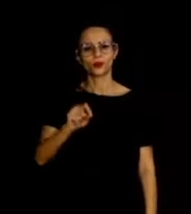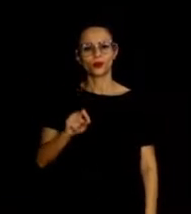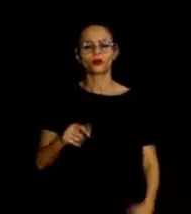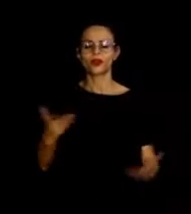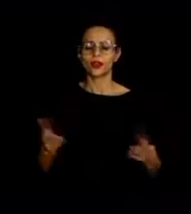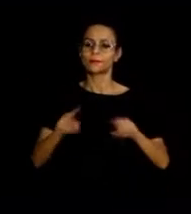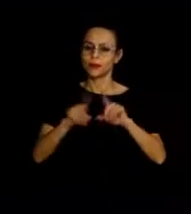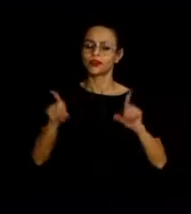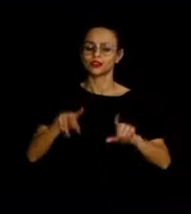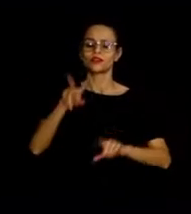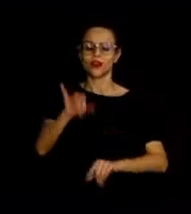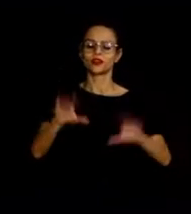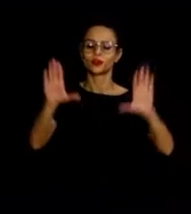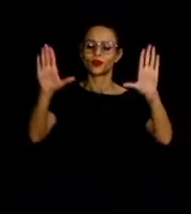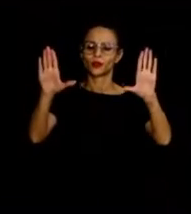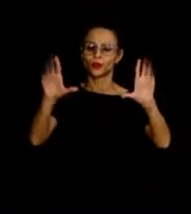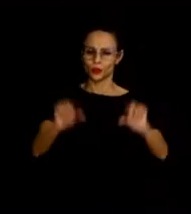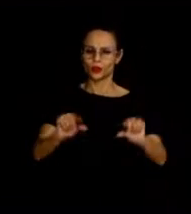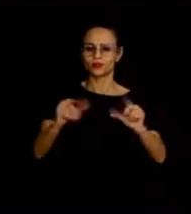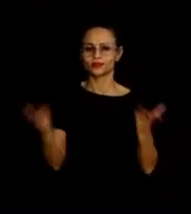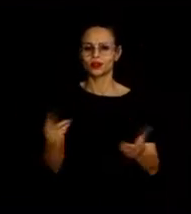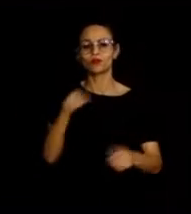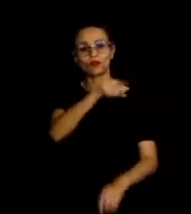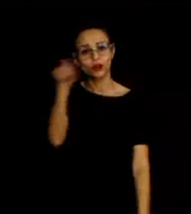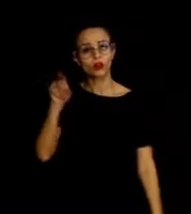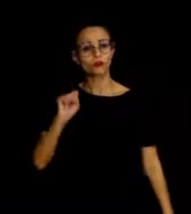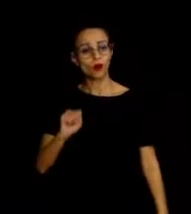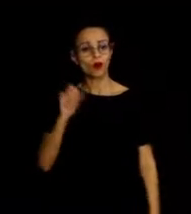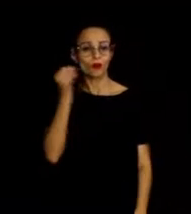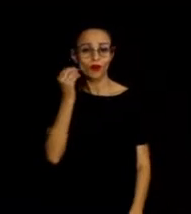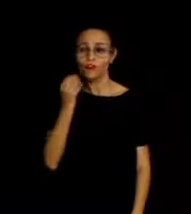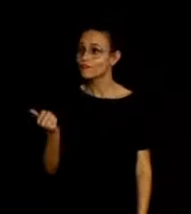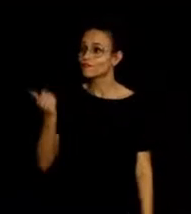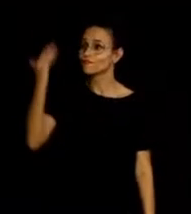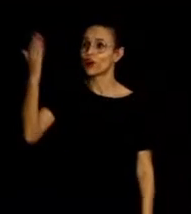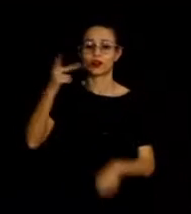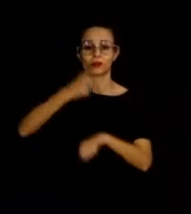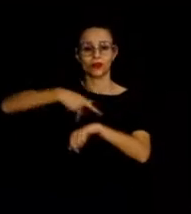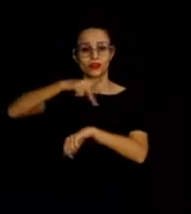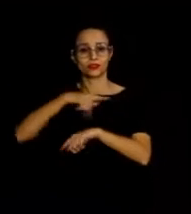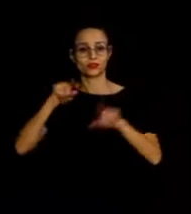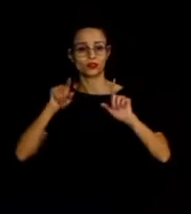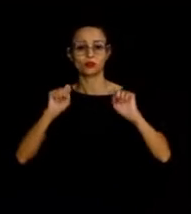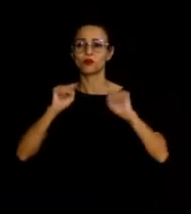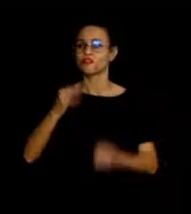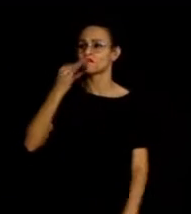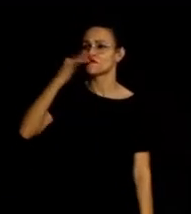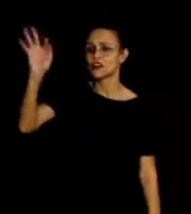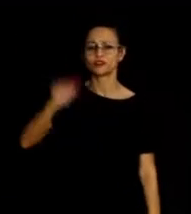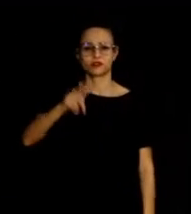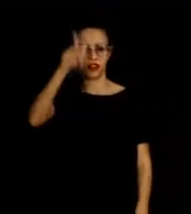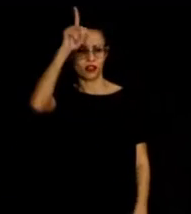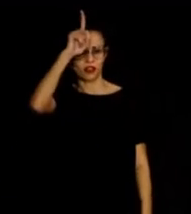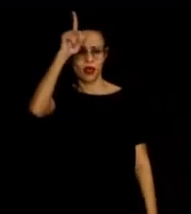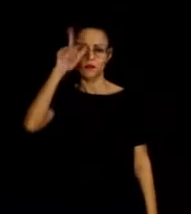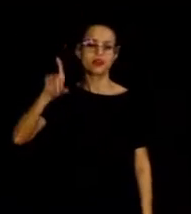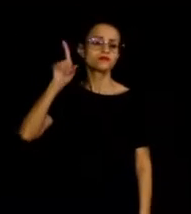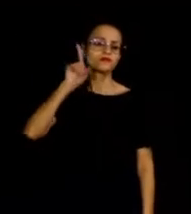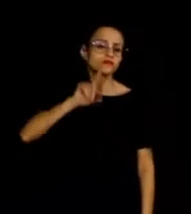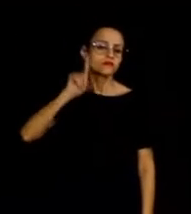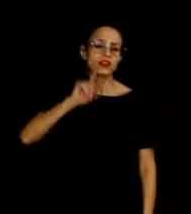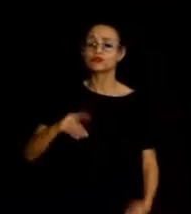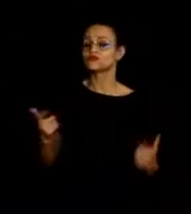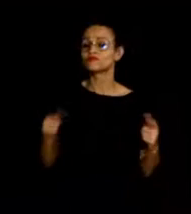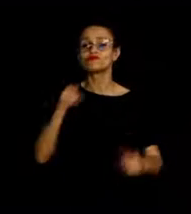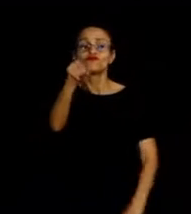custo para todo mundo mas vai passar você vai ter oportunidade para fora e você poderá ir para França poderá para Alemanha Estados Unidos